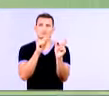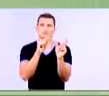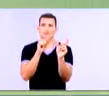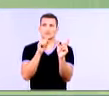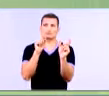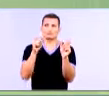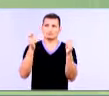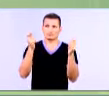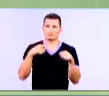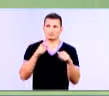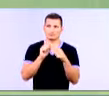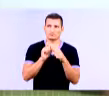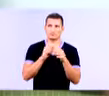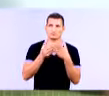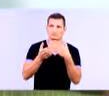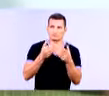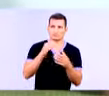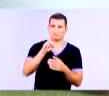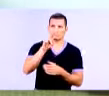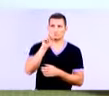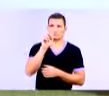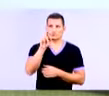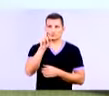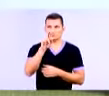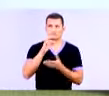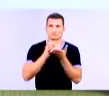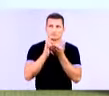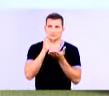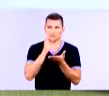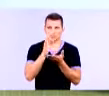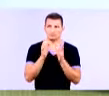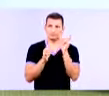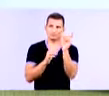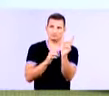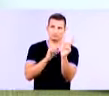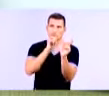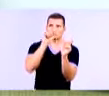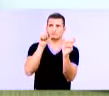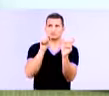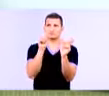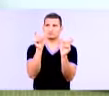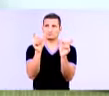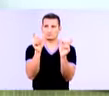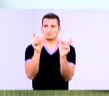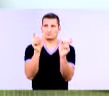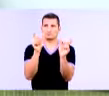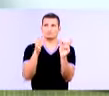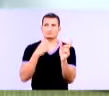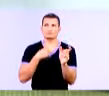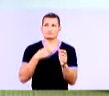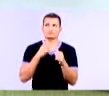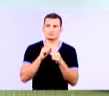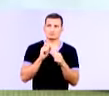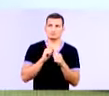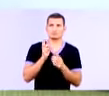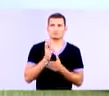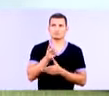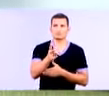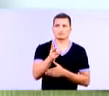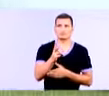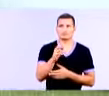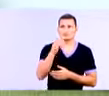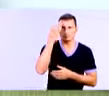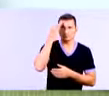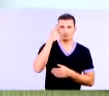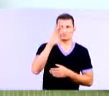com qualquer variável em Java. Eu declaro e logo depois atribuo o valor que é necessário. Eu mesmo faço muito isso, principalmente nas